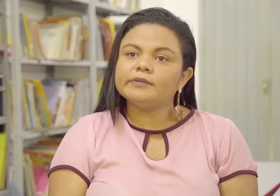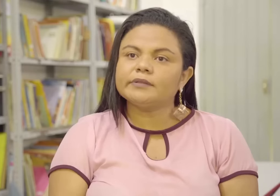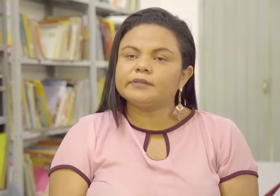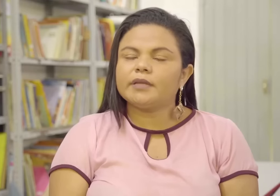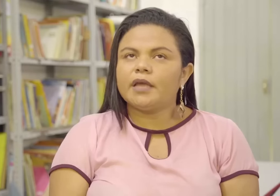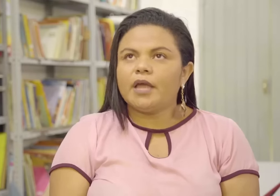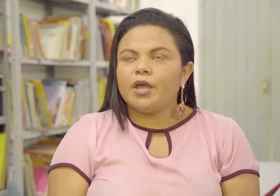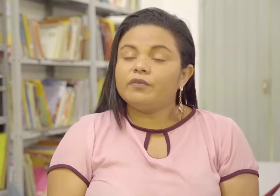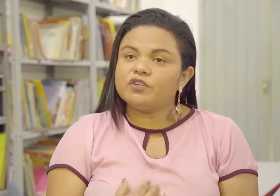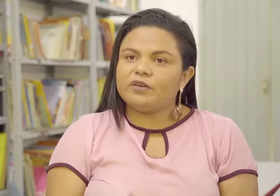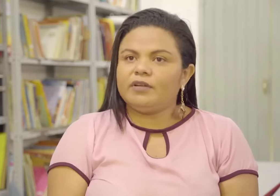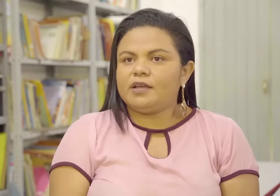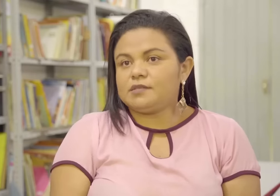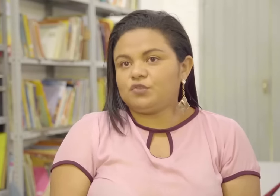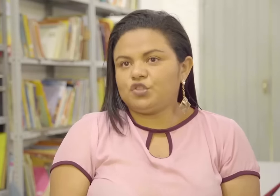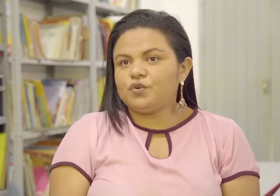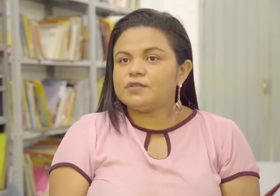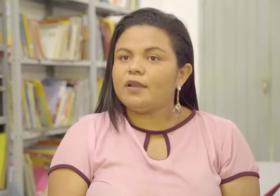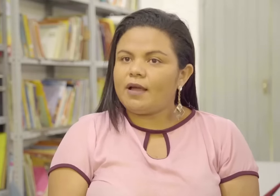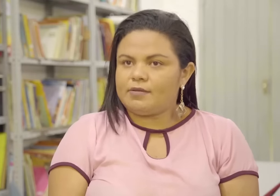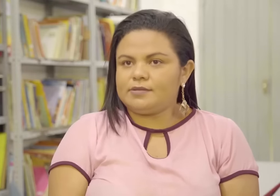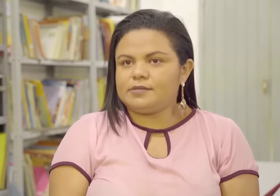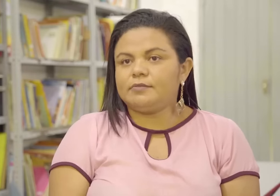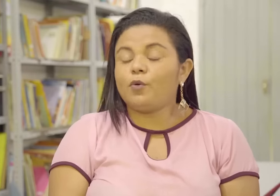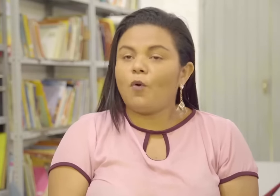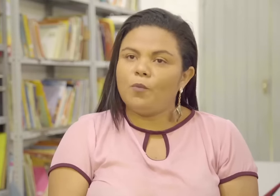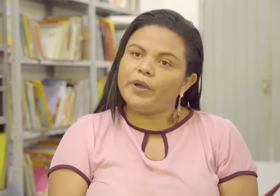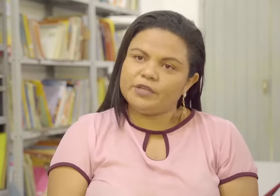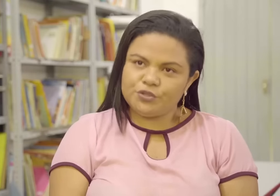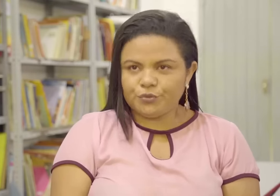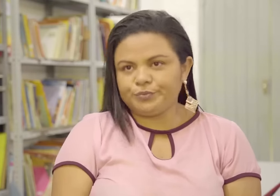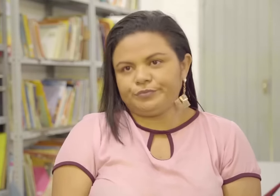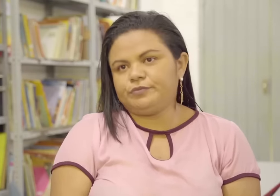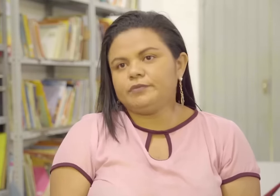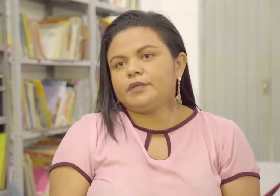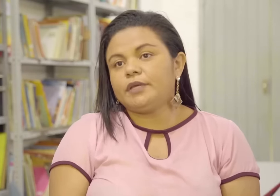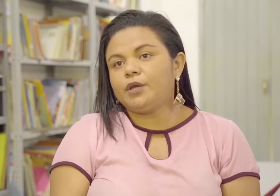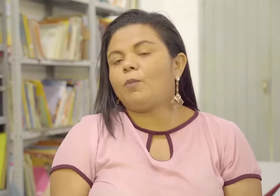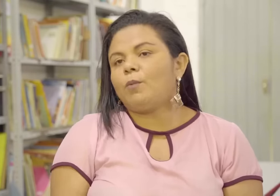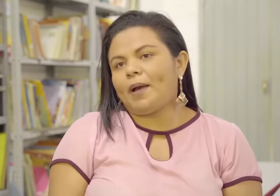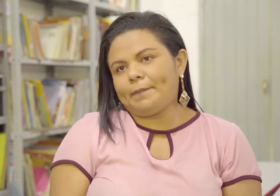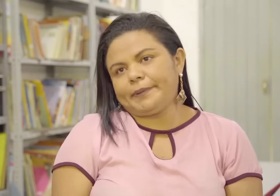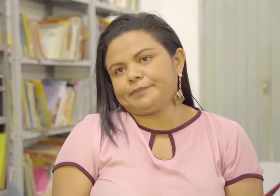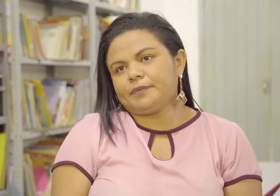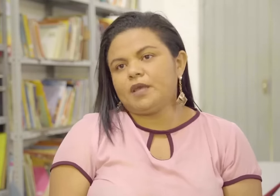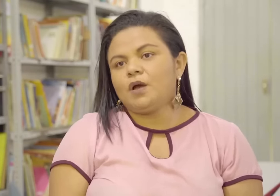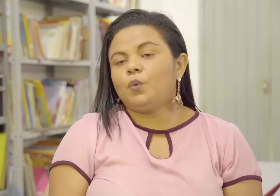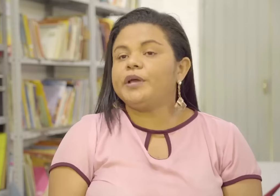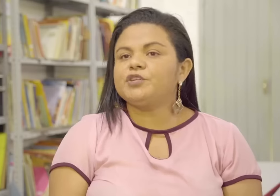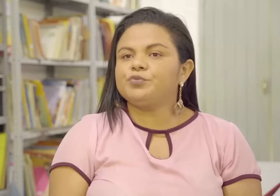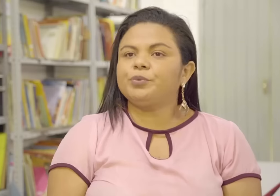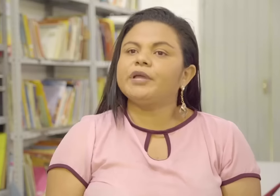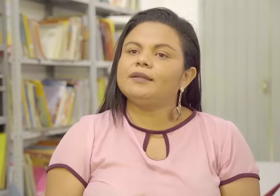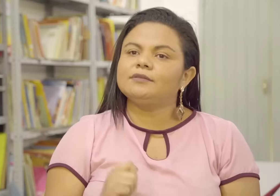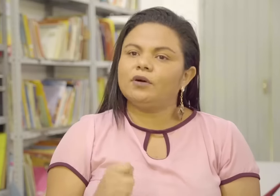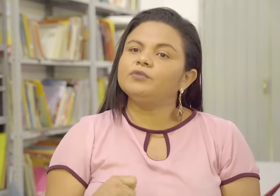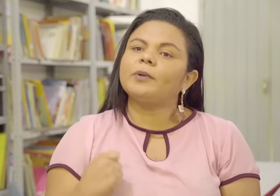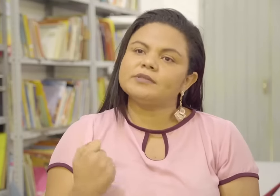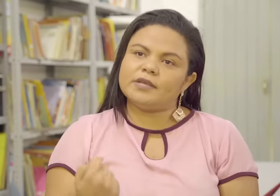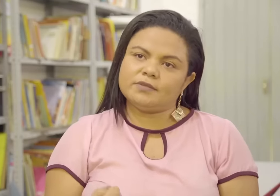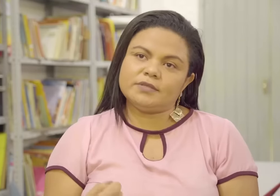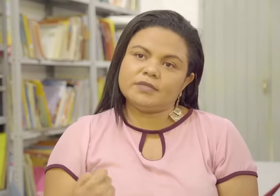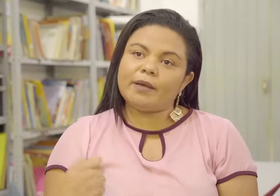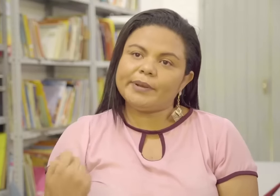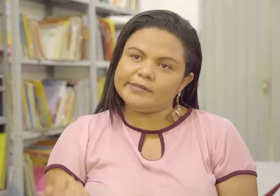fundamental importância. Eu vejo a avaliação de dois olhares, como um eixo e como um mapa. Um eixo porque ela